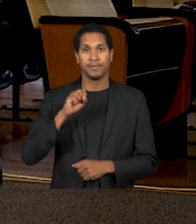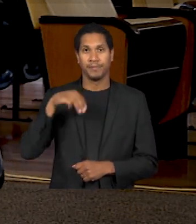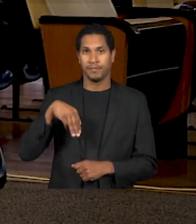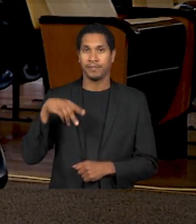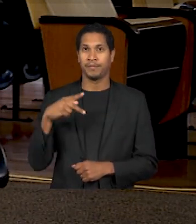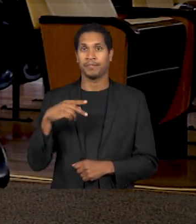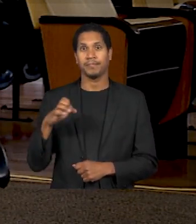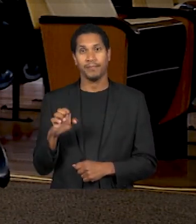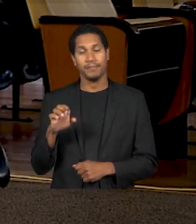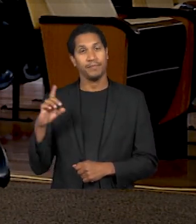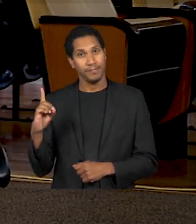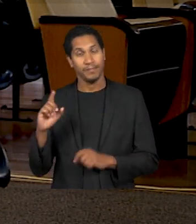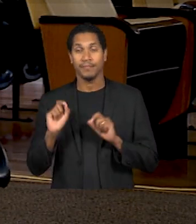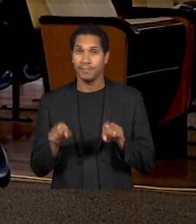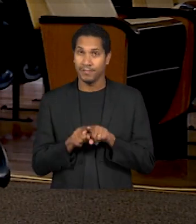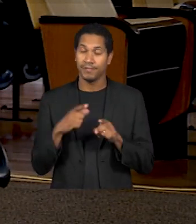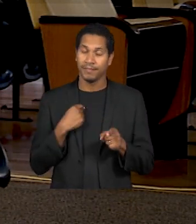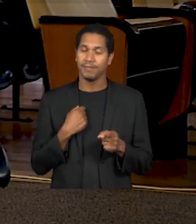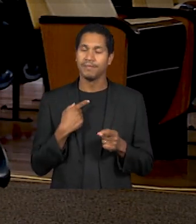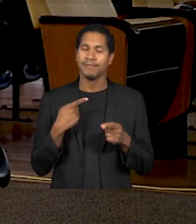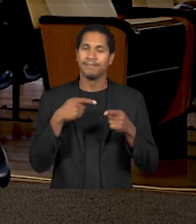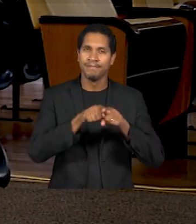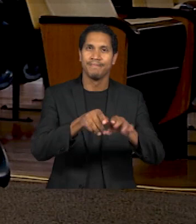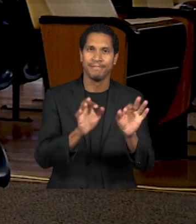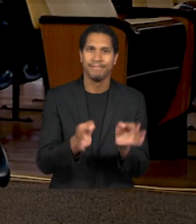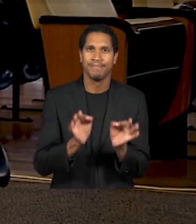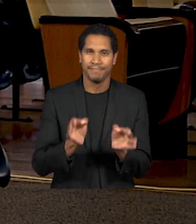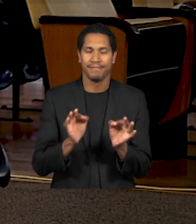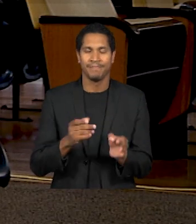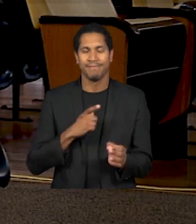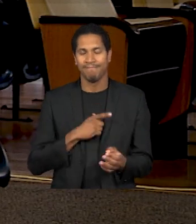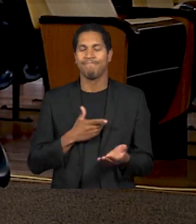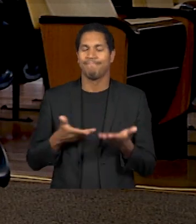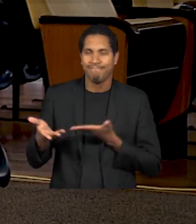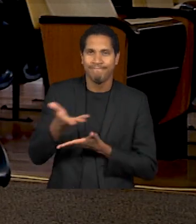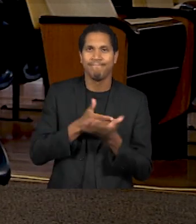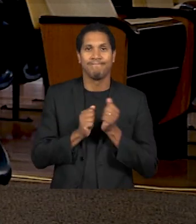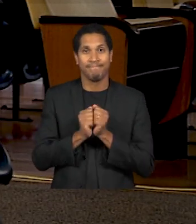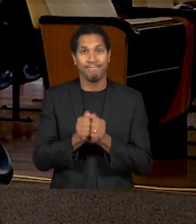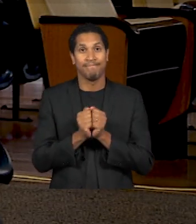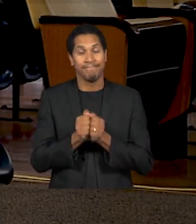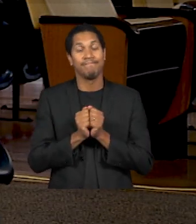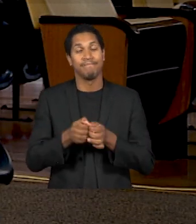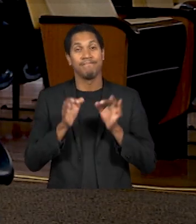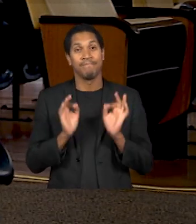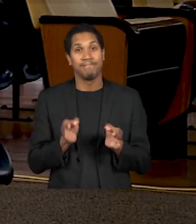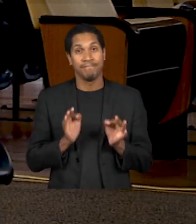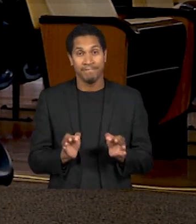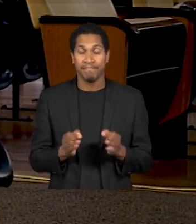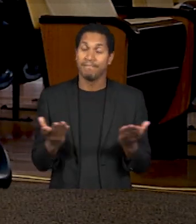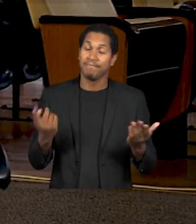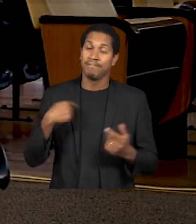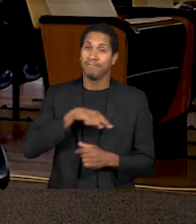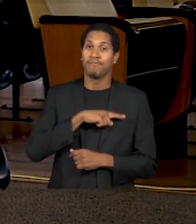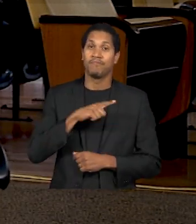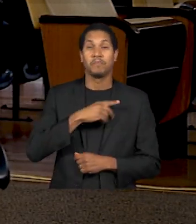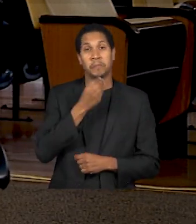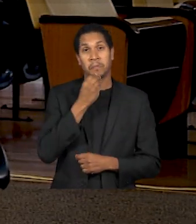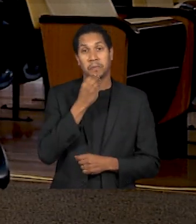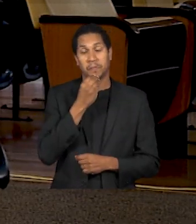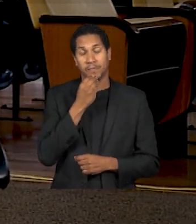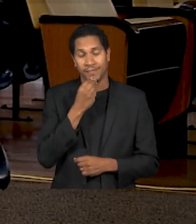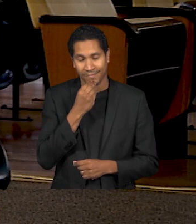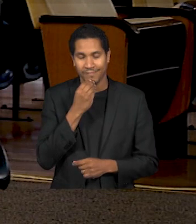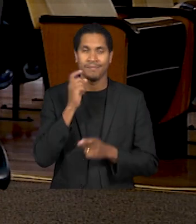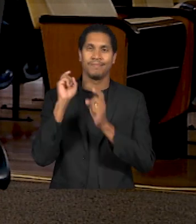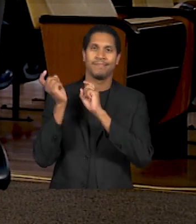nós temos uma parceria muito boa, eles são grandes parceiros nossos, então sempre que a gente pode, a gente está ali